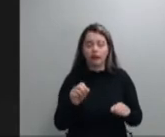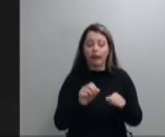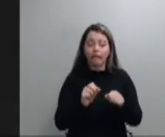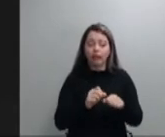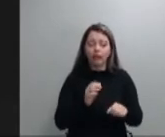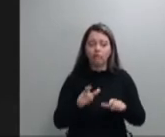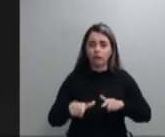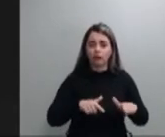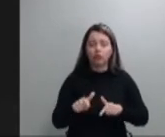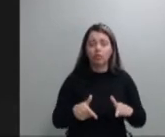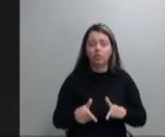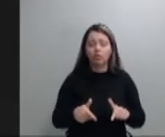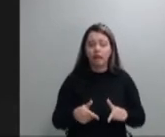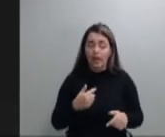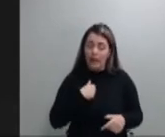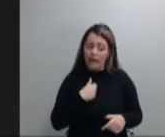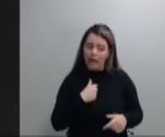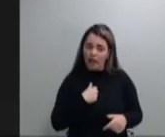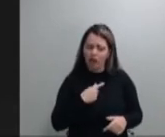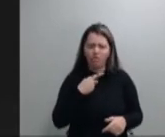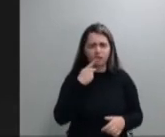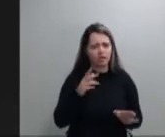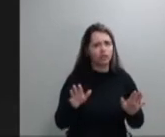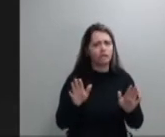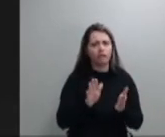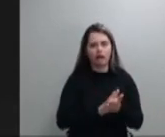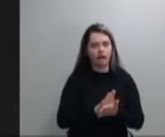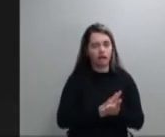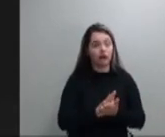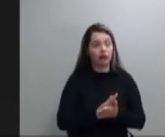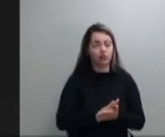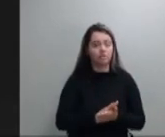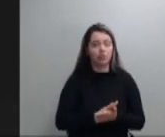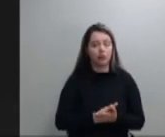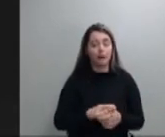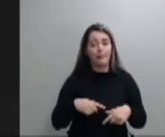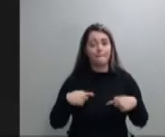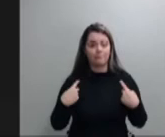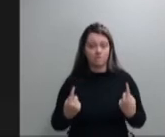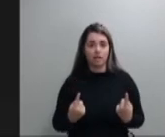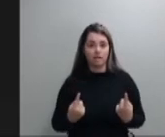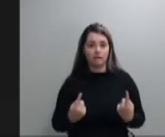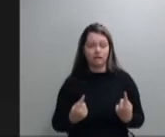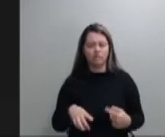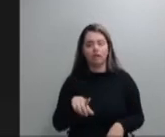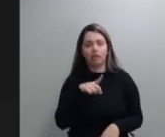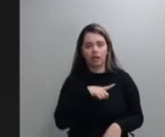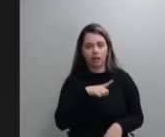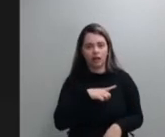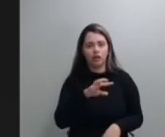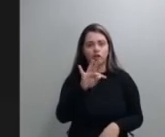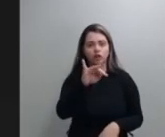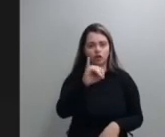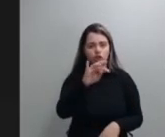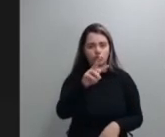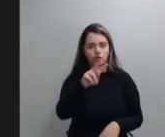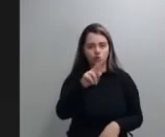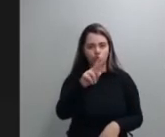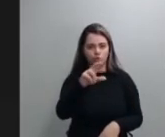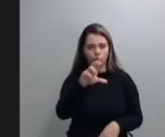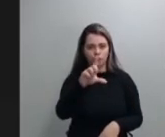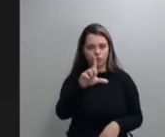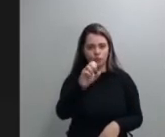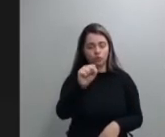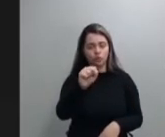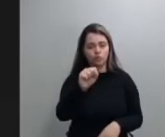interferir isso está correto isso está legal agora no que diz respeito ao número de títulos como a resolução posterior